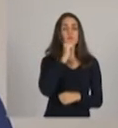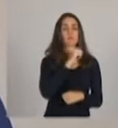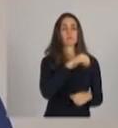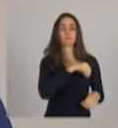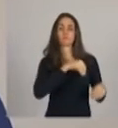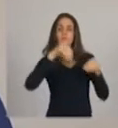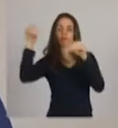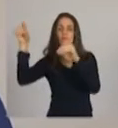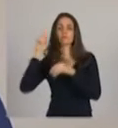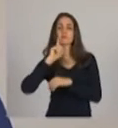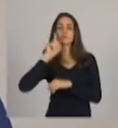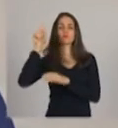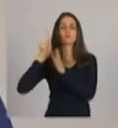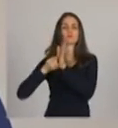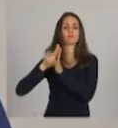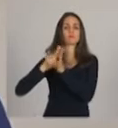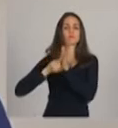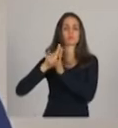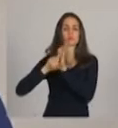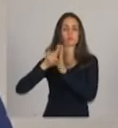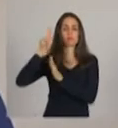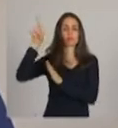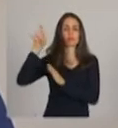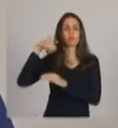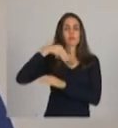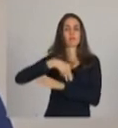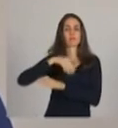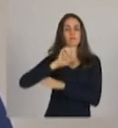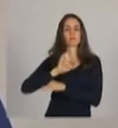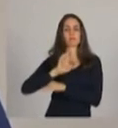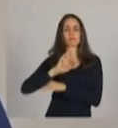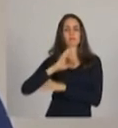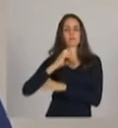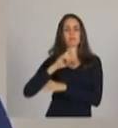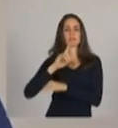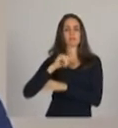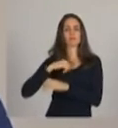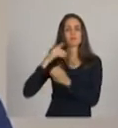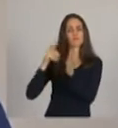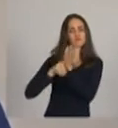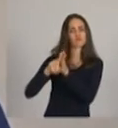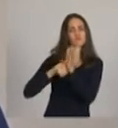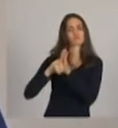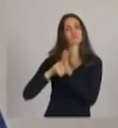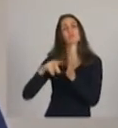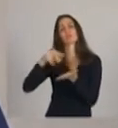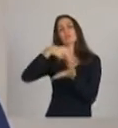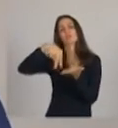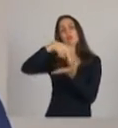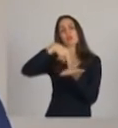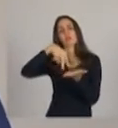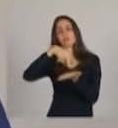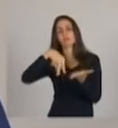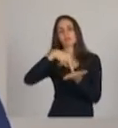aprofundar, a Mercedes Batista foi aprofundar os estudos da técnica da dança moderna